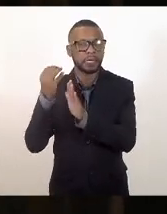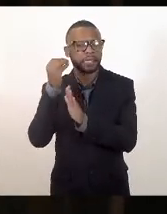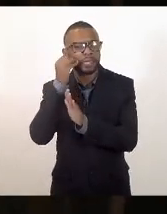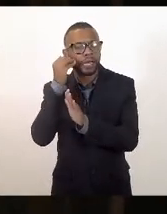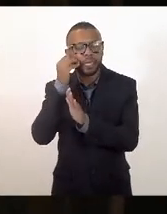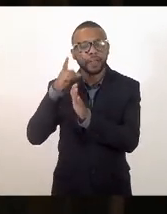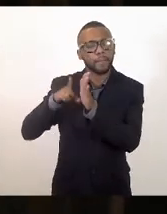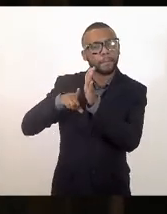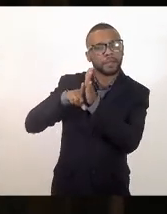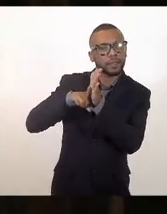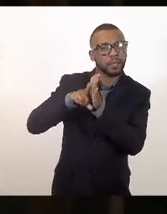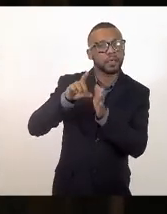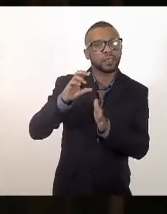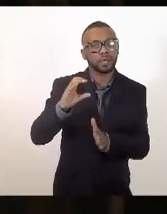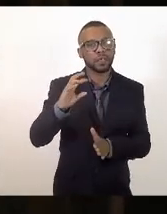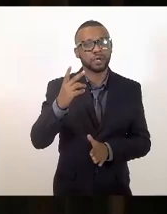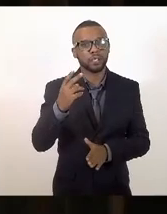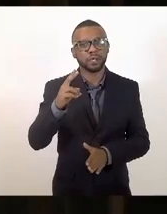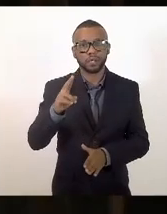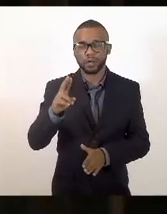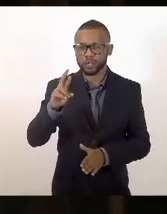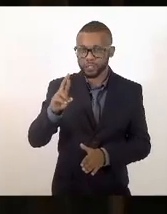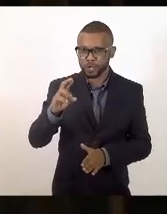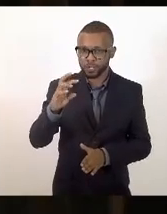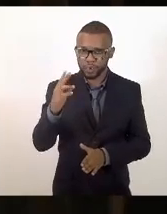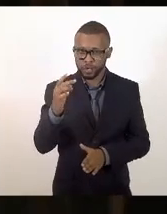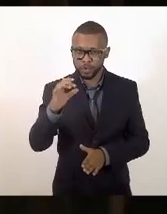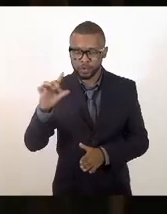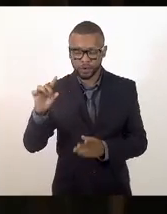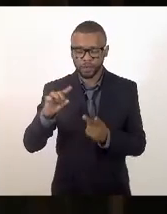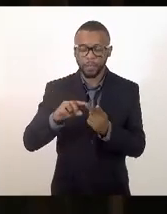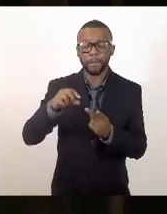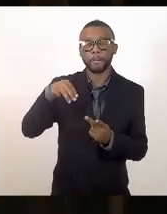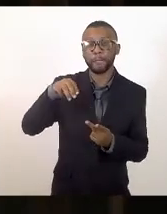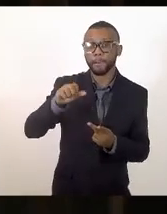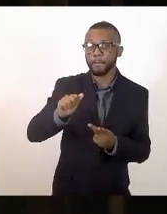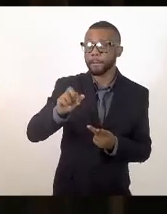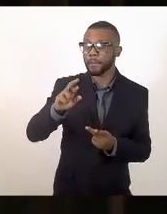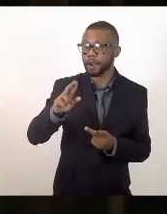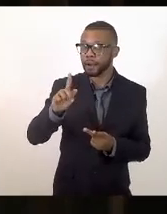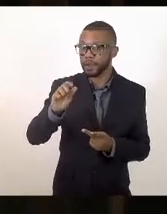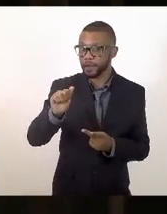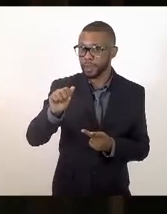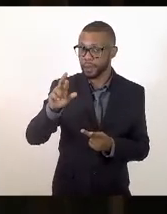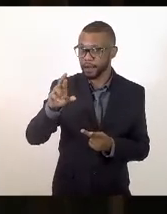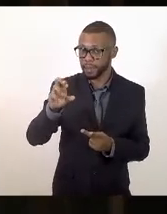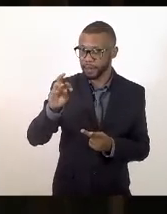Churchill, sobre a Dama de Ferro, Margaret Thatcher, sobre Ronald Reagan, que